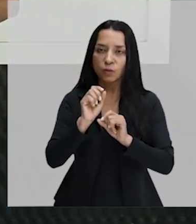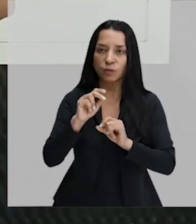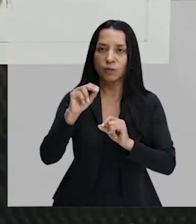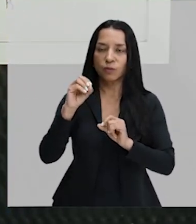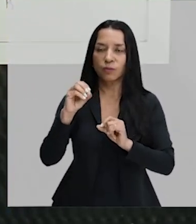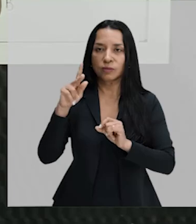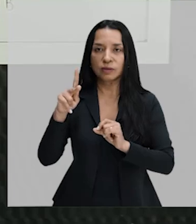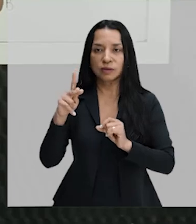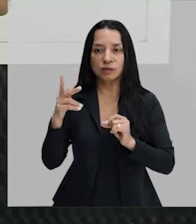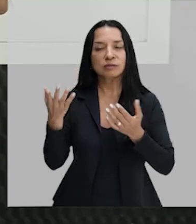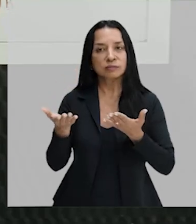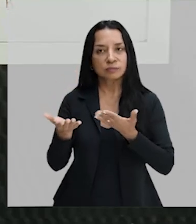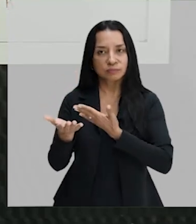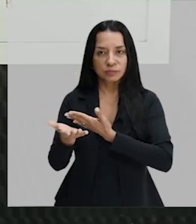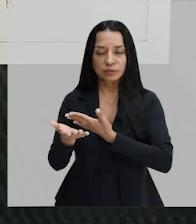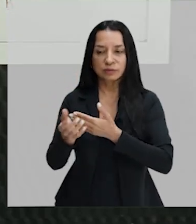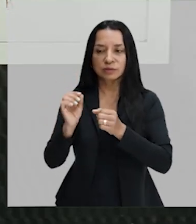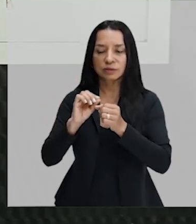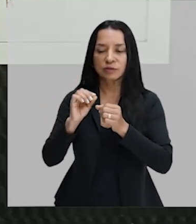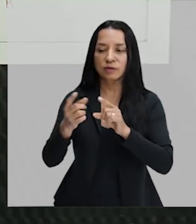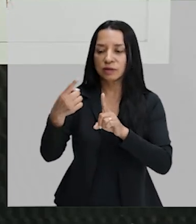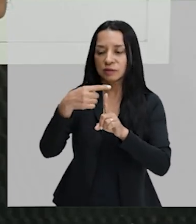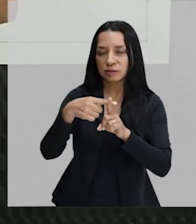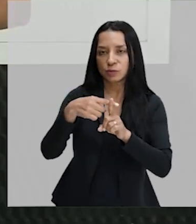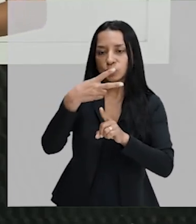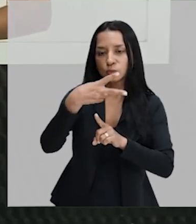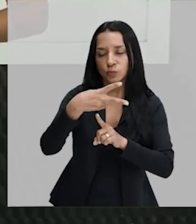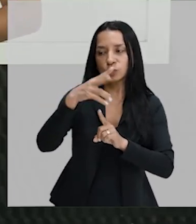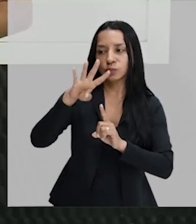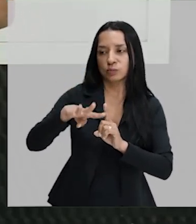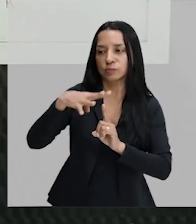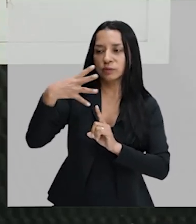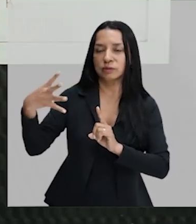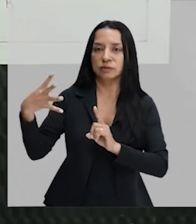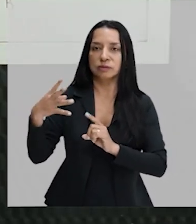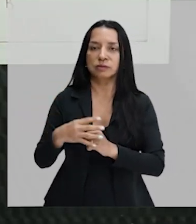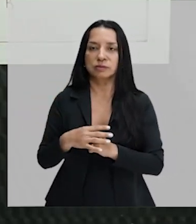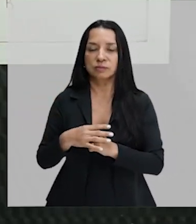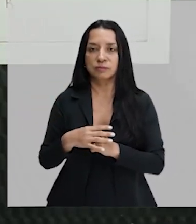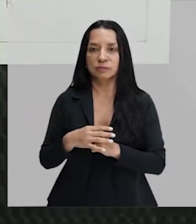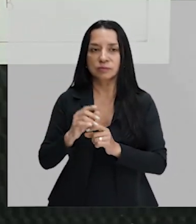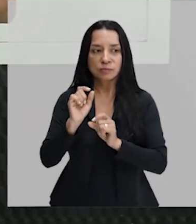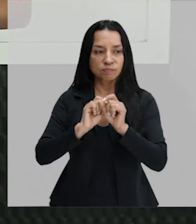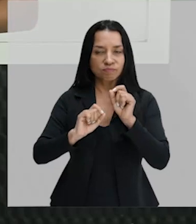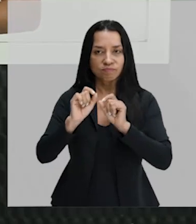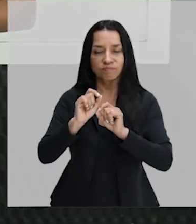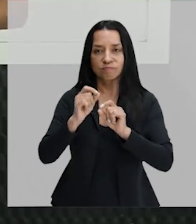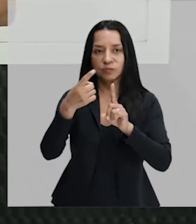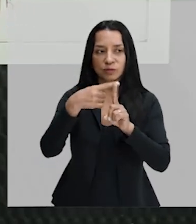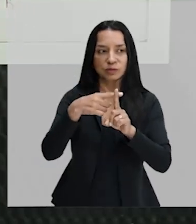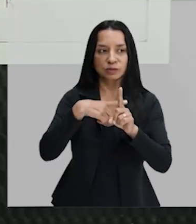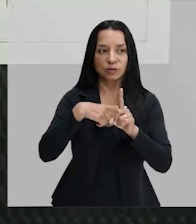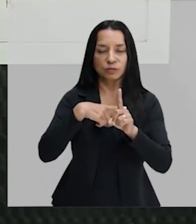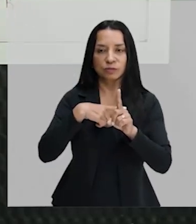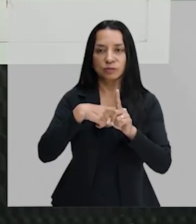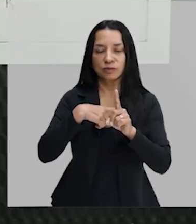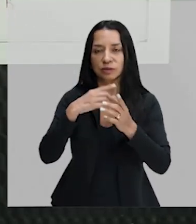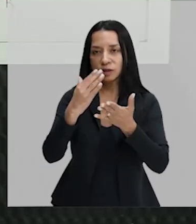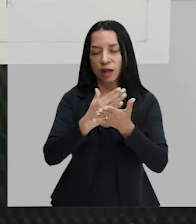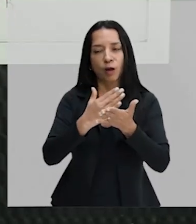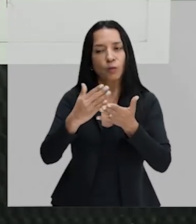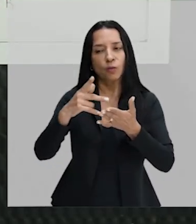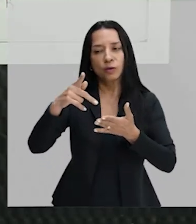gente realiza uma adição de duas matrizes. Tá? Turma, aqui na adição ela tem algumas propriedades. Né?